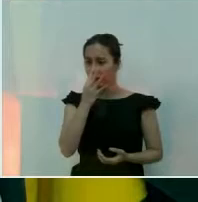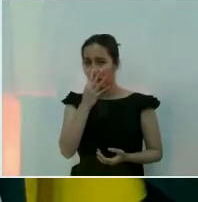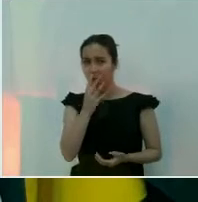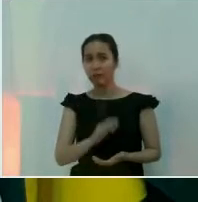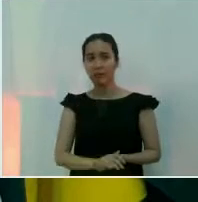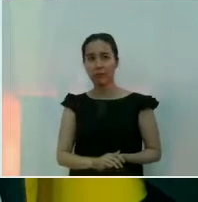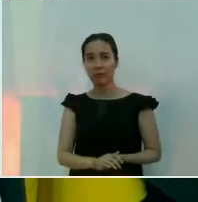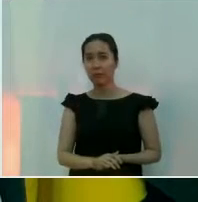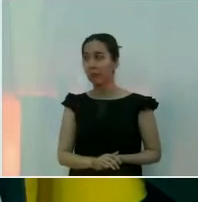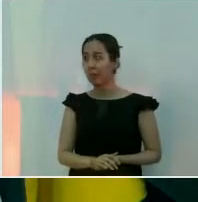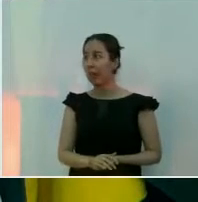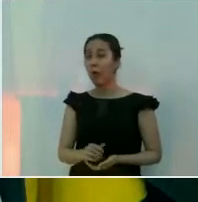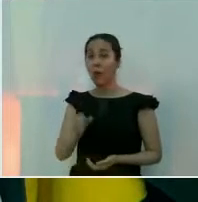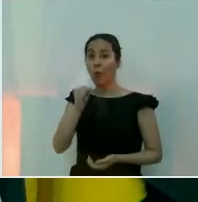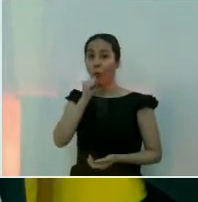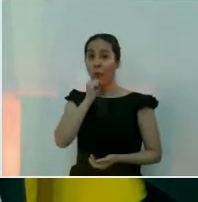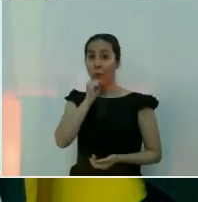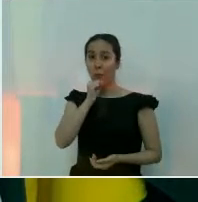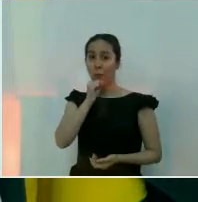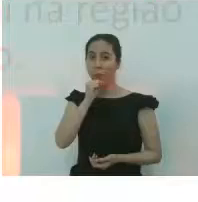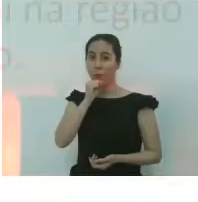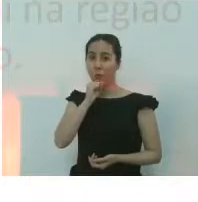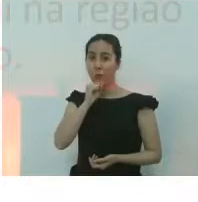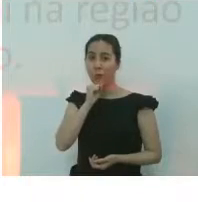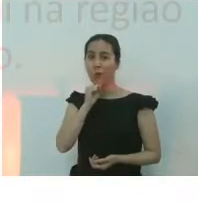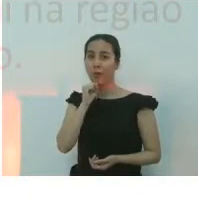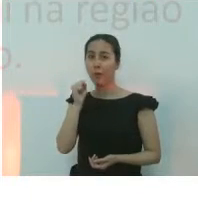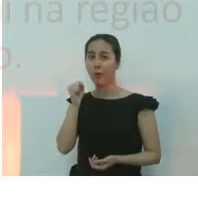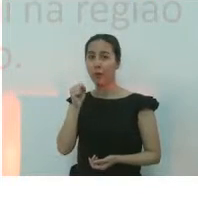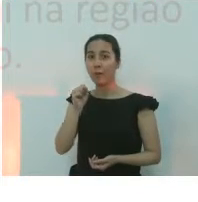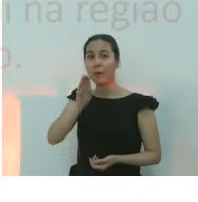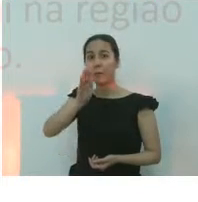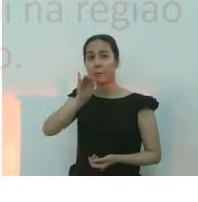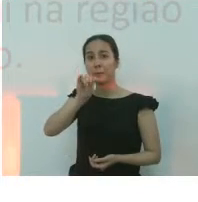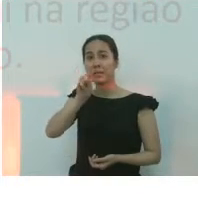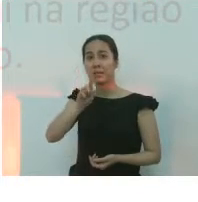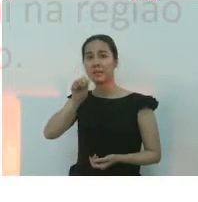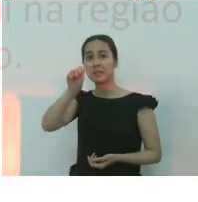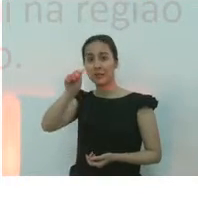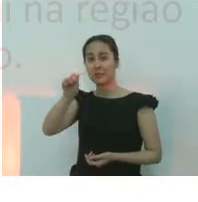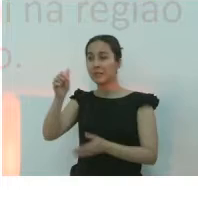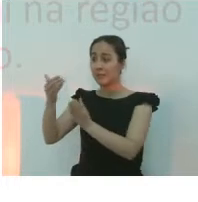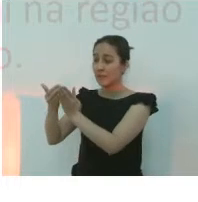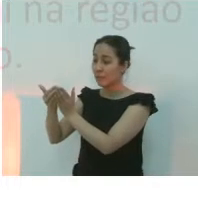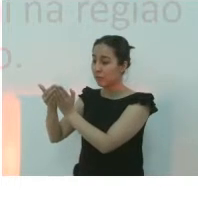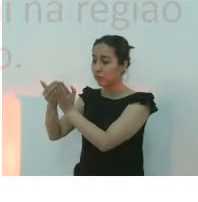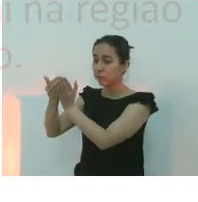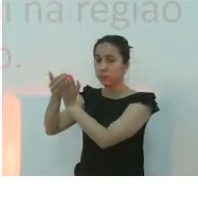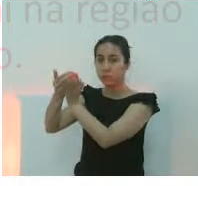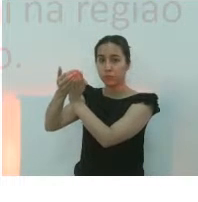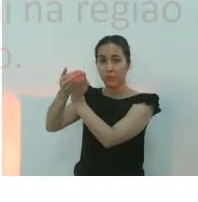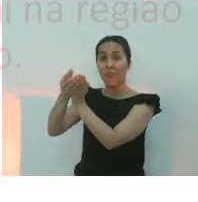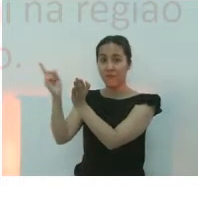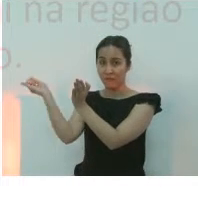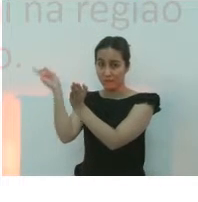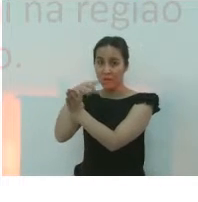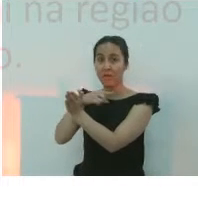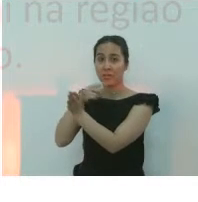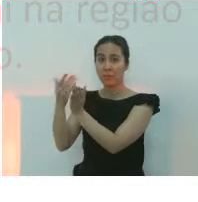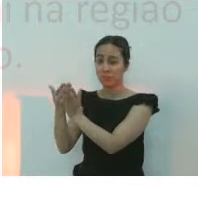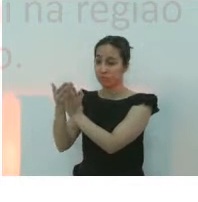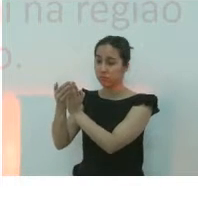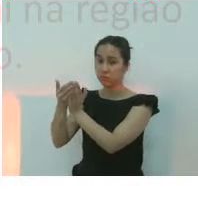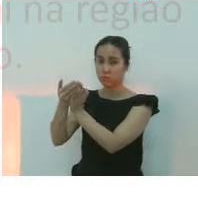família joinville o meu avô veio 1896 meu bisavô eo meu avô estava no navio giovanni e giovanna